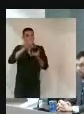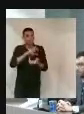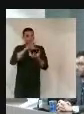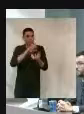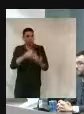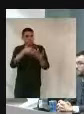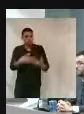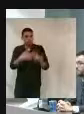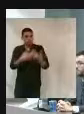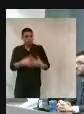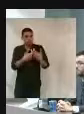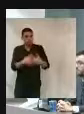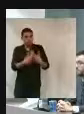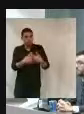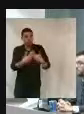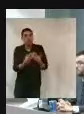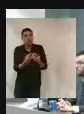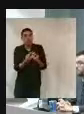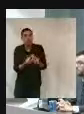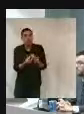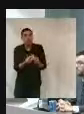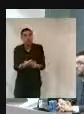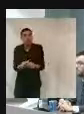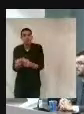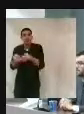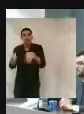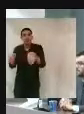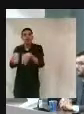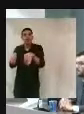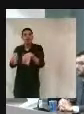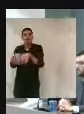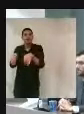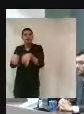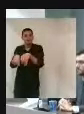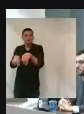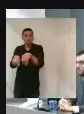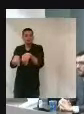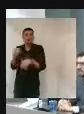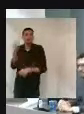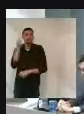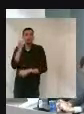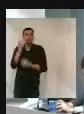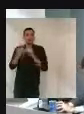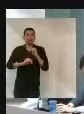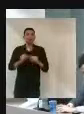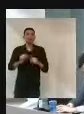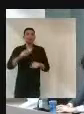areia produzida a partir do pó de vidro,